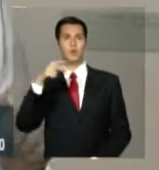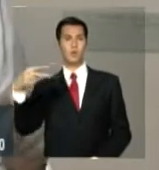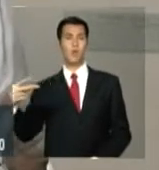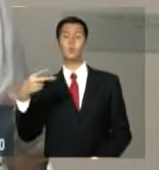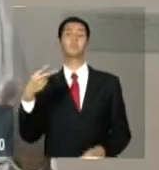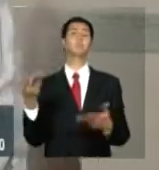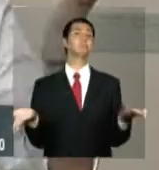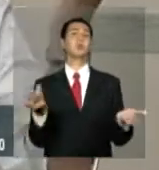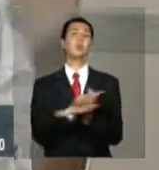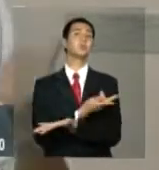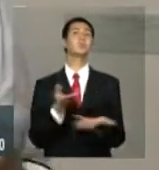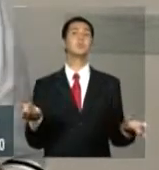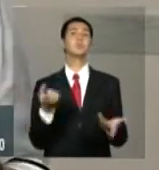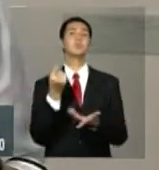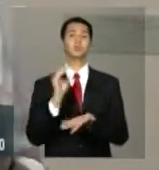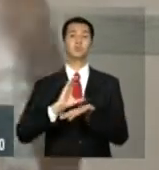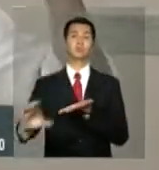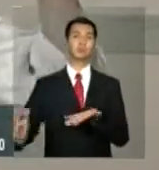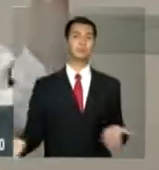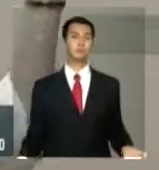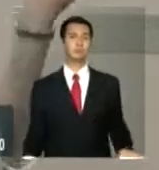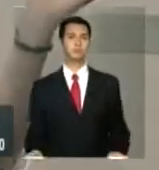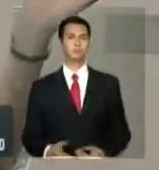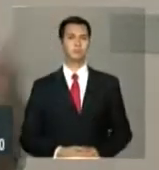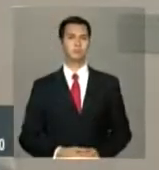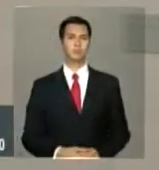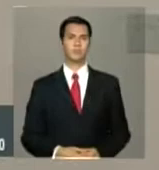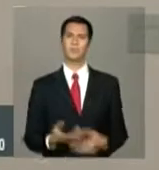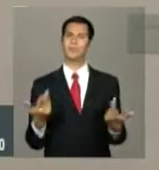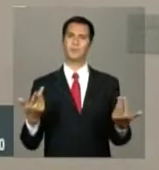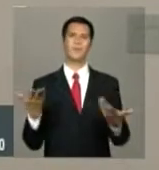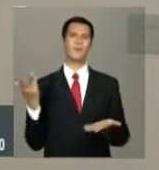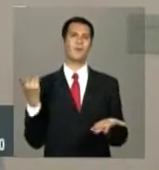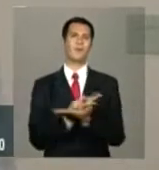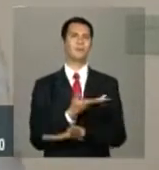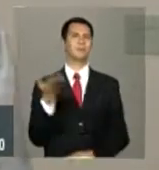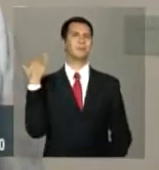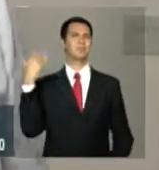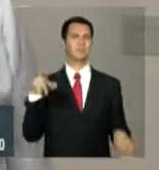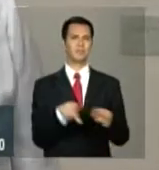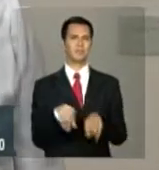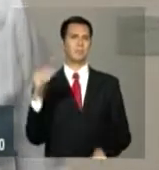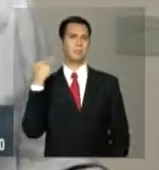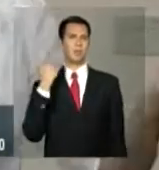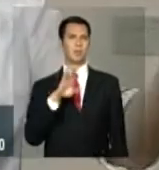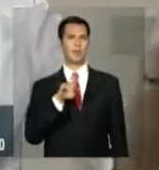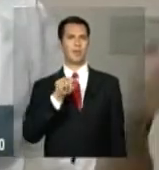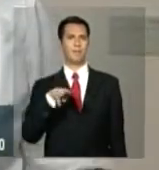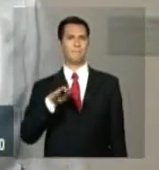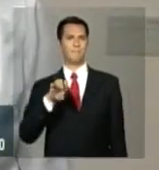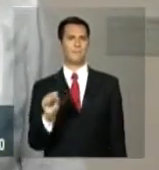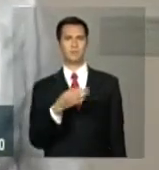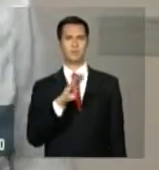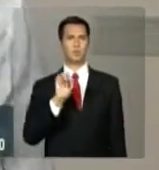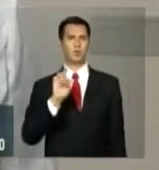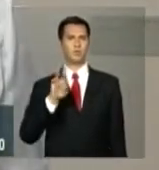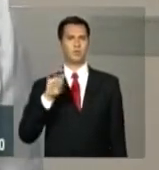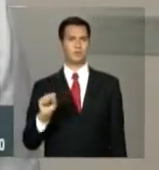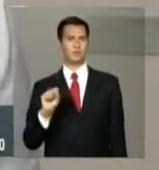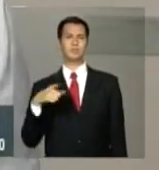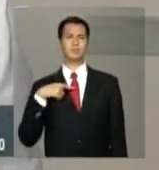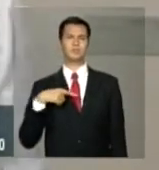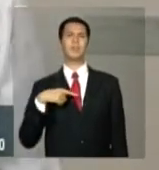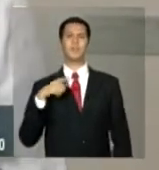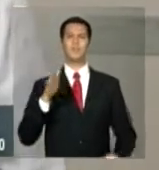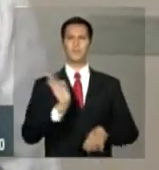Mesma coisa que aconteceu naquela época, lá atrás, na quebra do Lehman Brothers, quando naquele filme até Too Big to